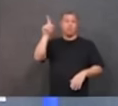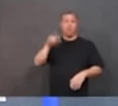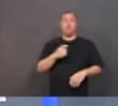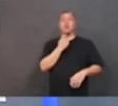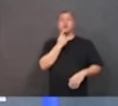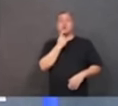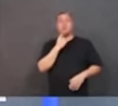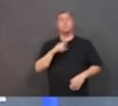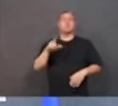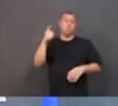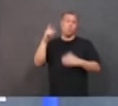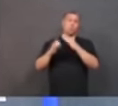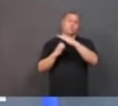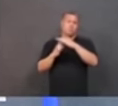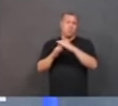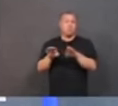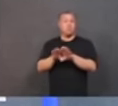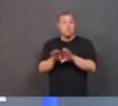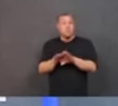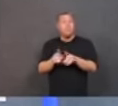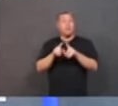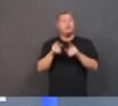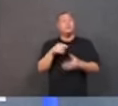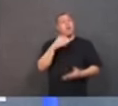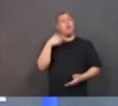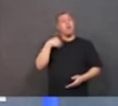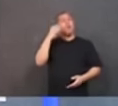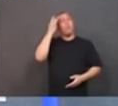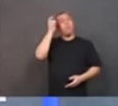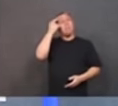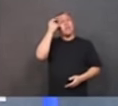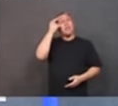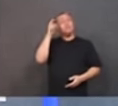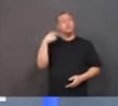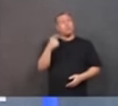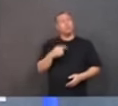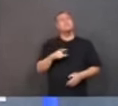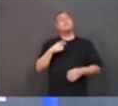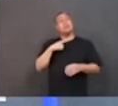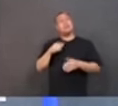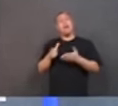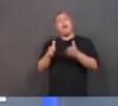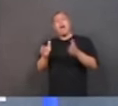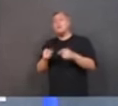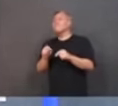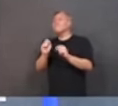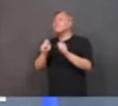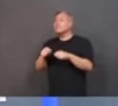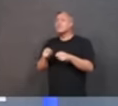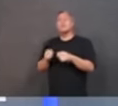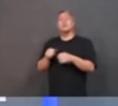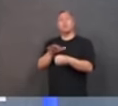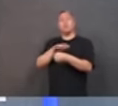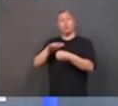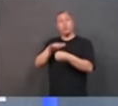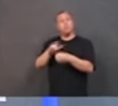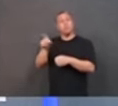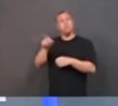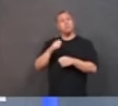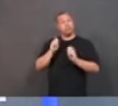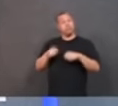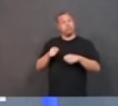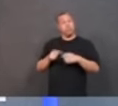E eu acredito que nós temos espaço para projetos de extensão com pesquisa induzida extremamente amplo. E a